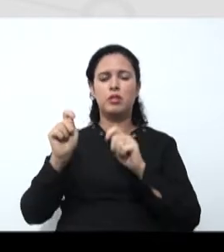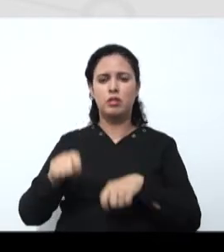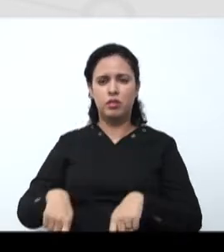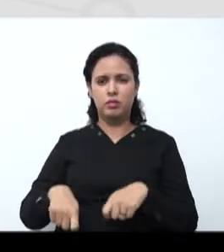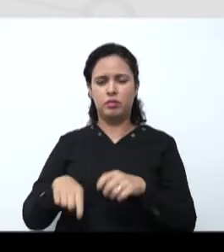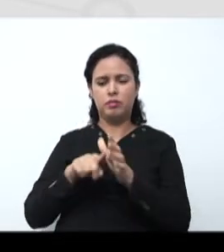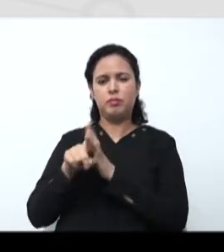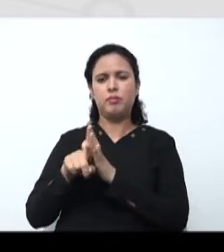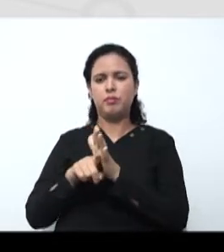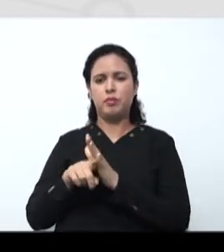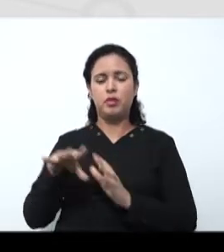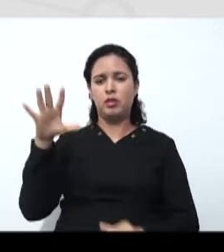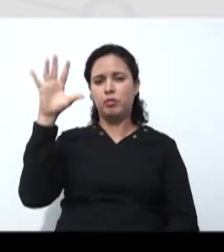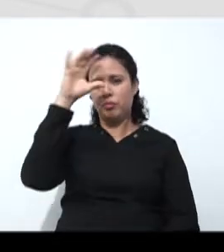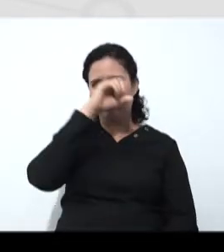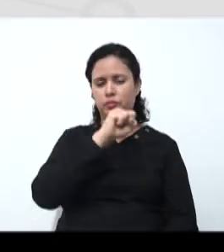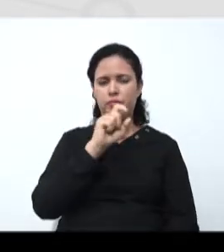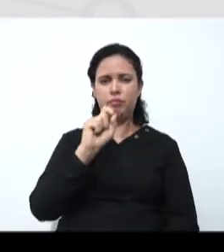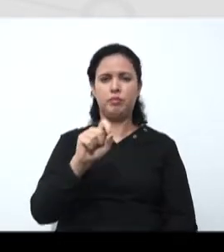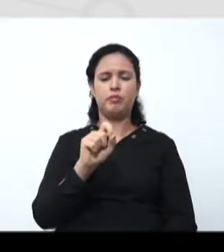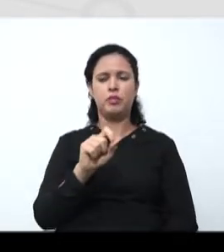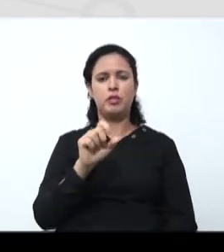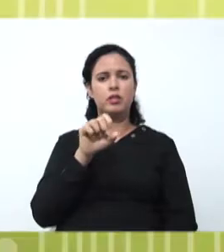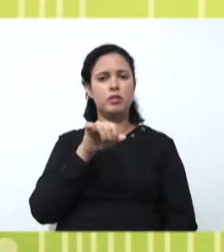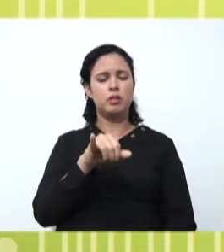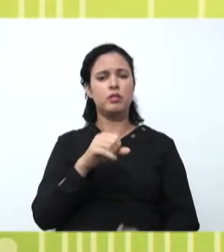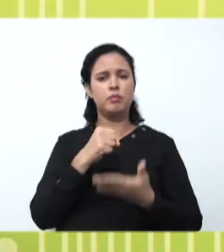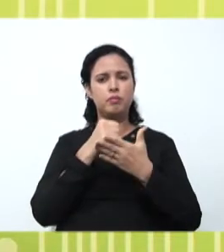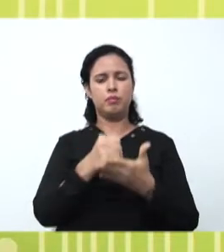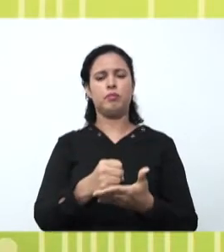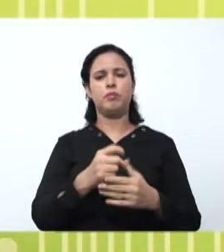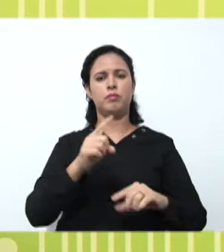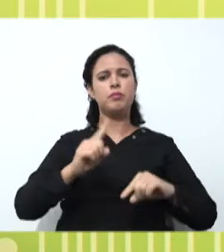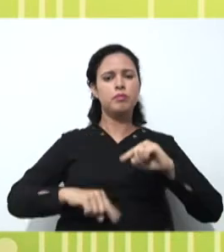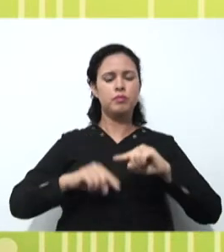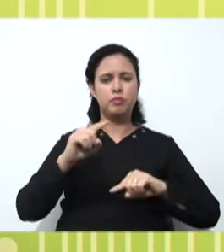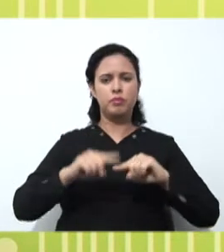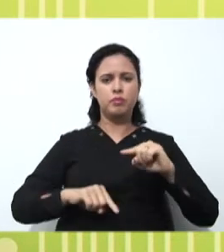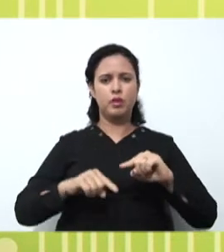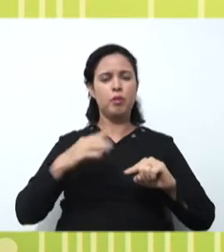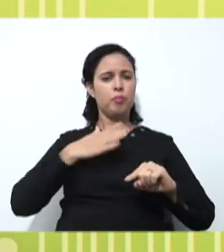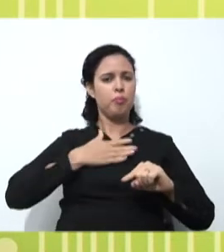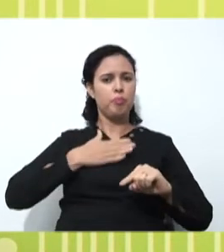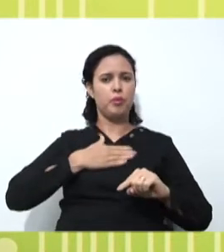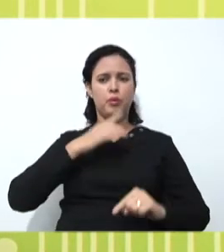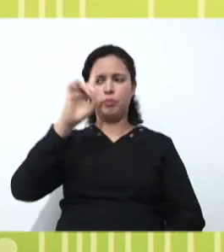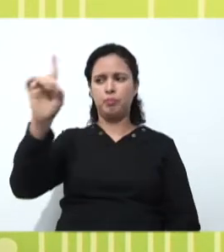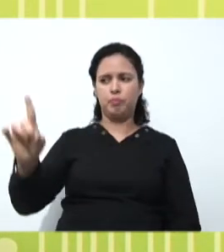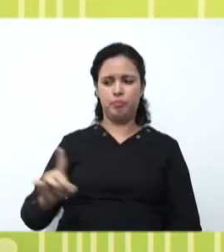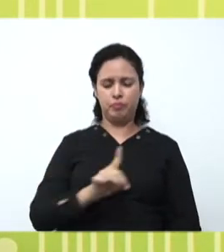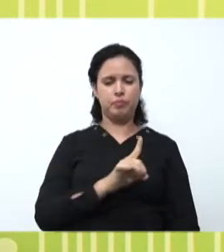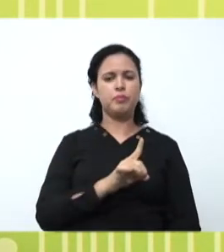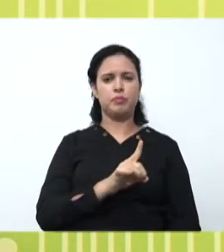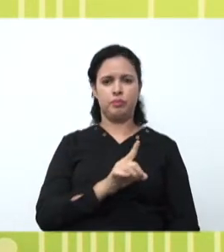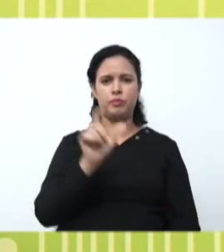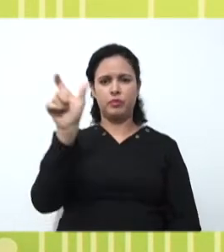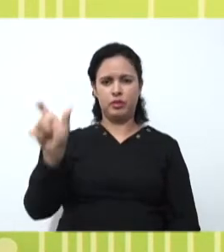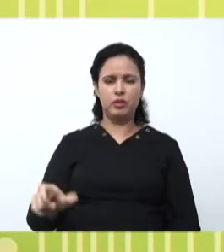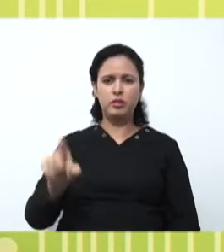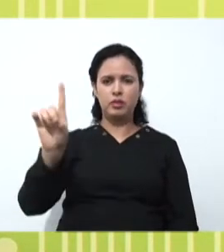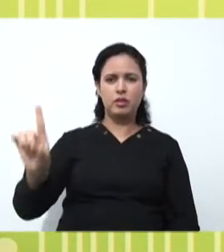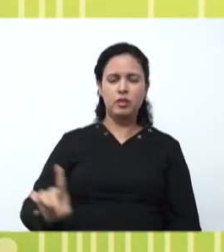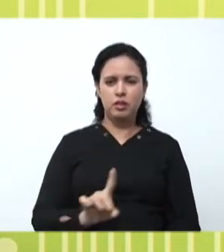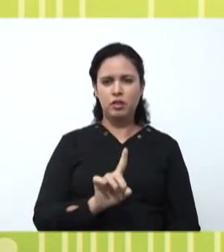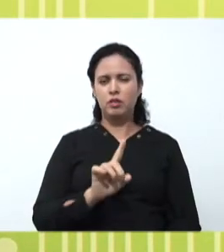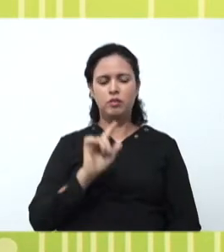gente aprende com isso? Se eu ofereço um produto, o meu cliente, ele vai poder olhar, o produto tá ok, tá